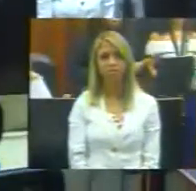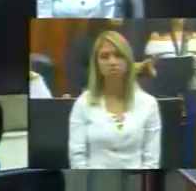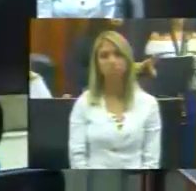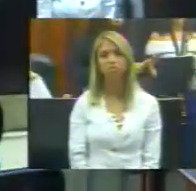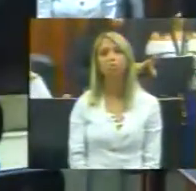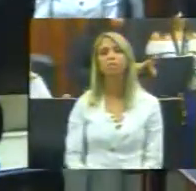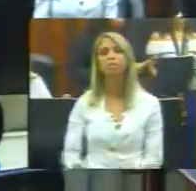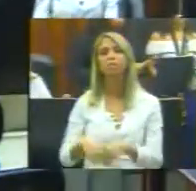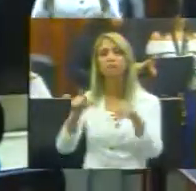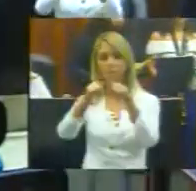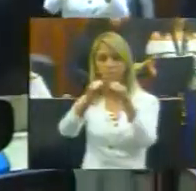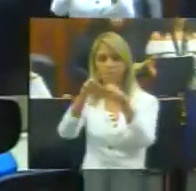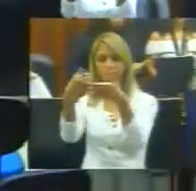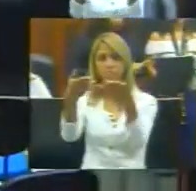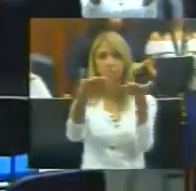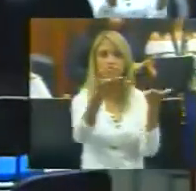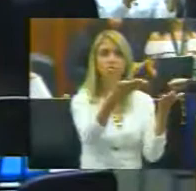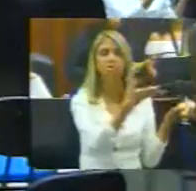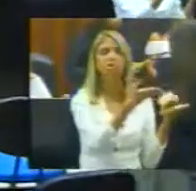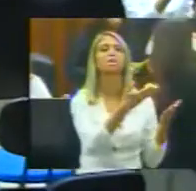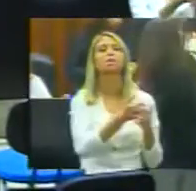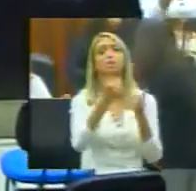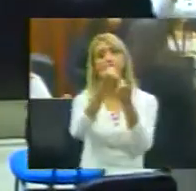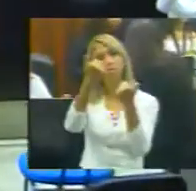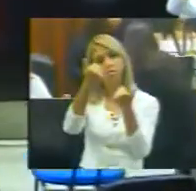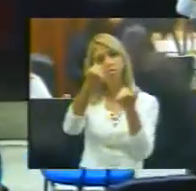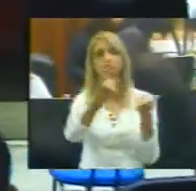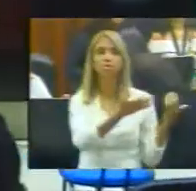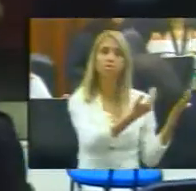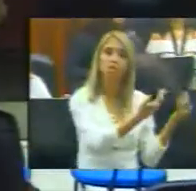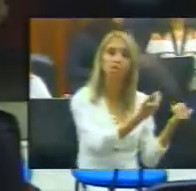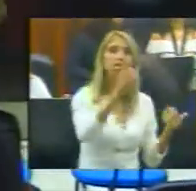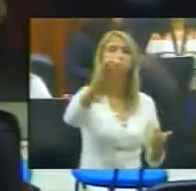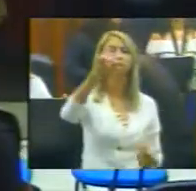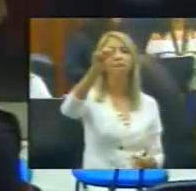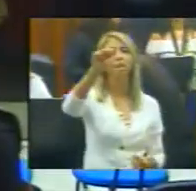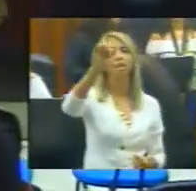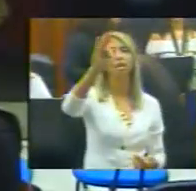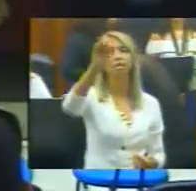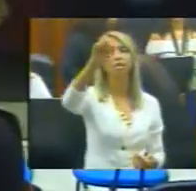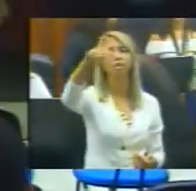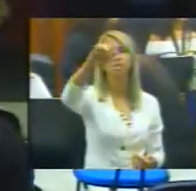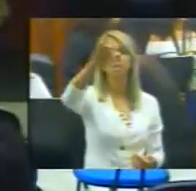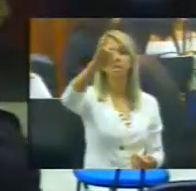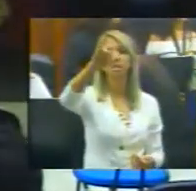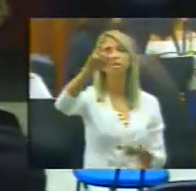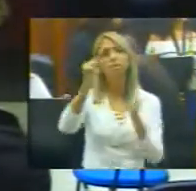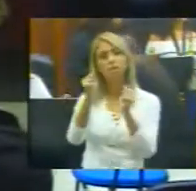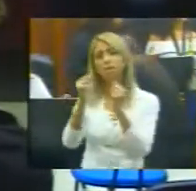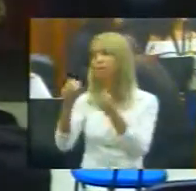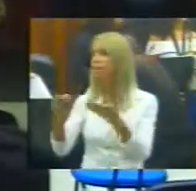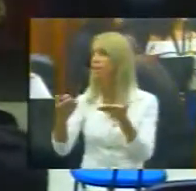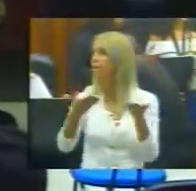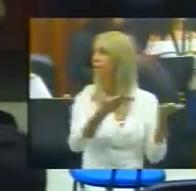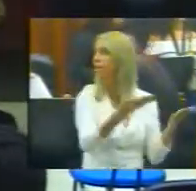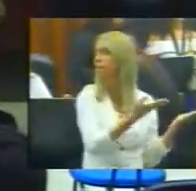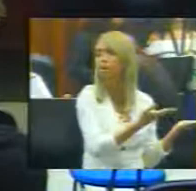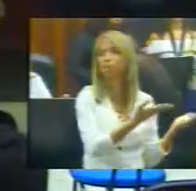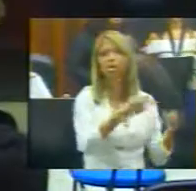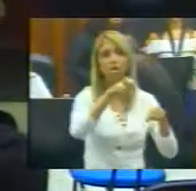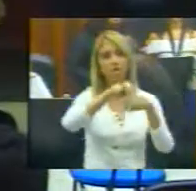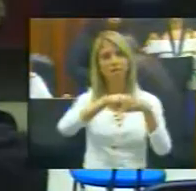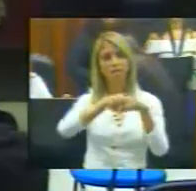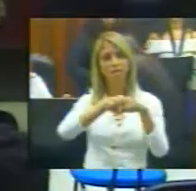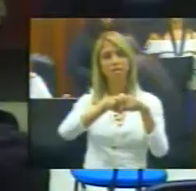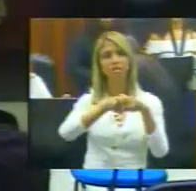Convidar também a nossa superintendente da Juventude, Daphne, quero que você possa estar aqui com a gente. Quero convidar a